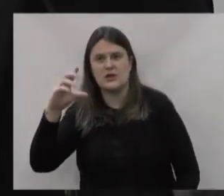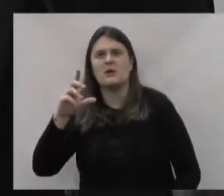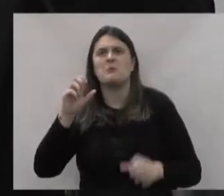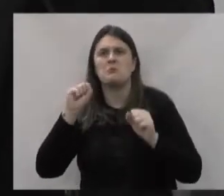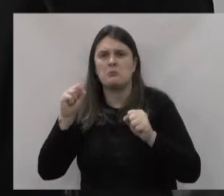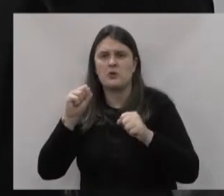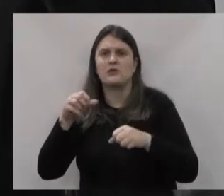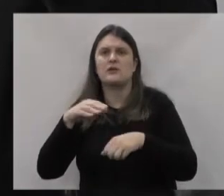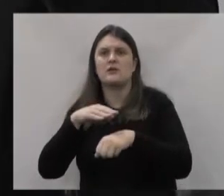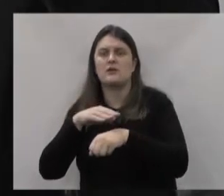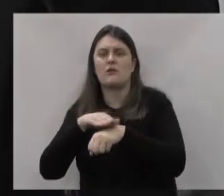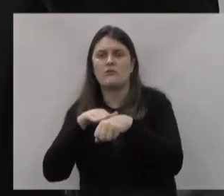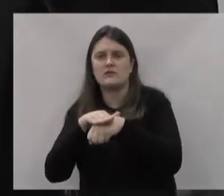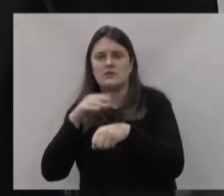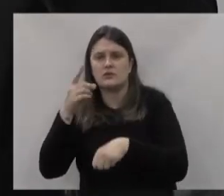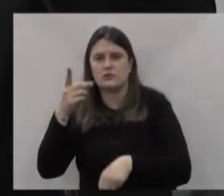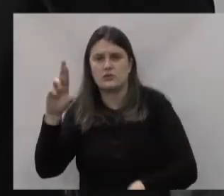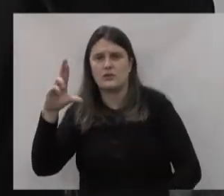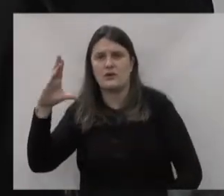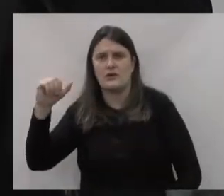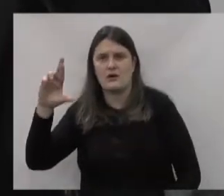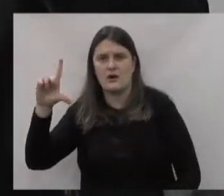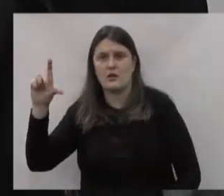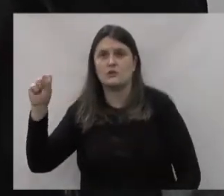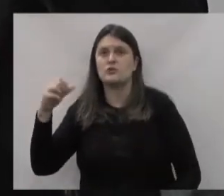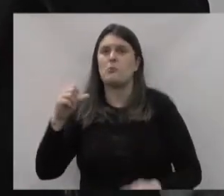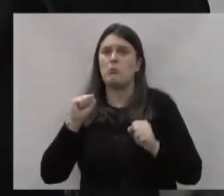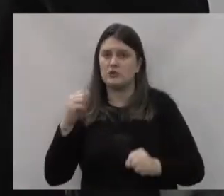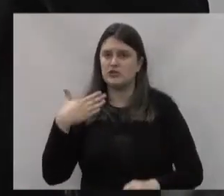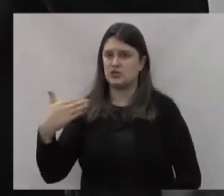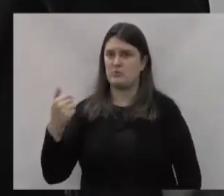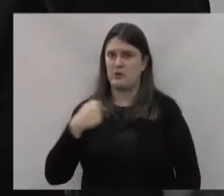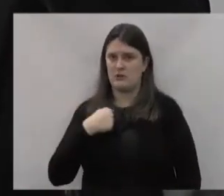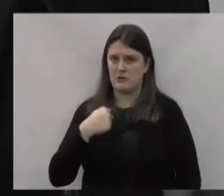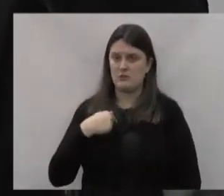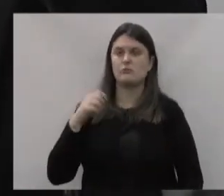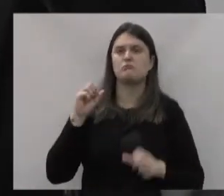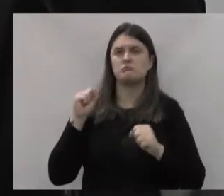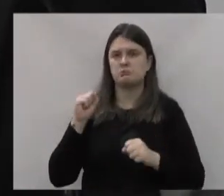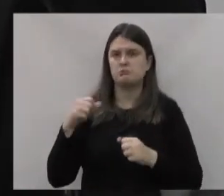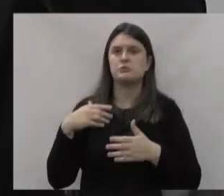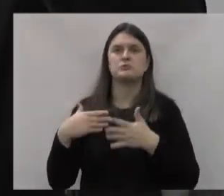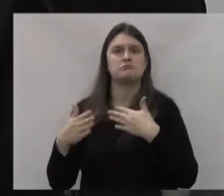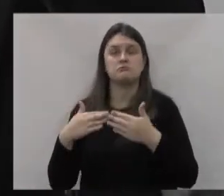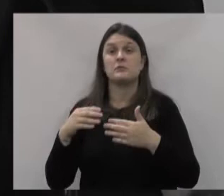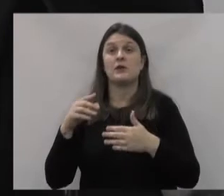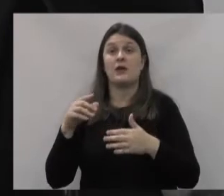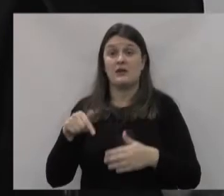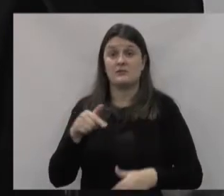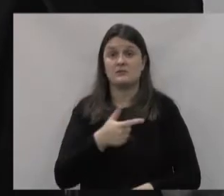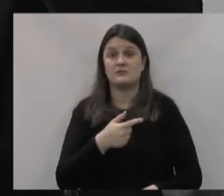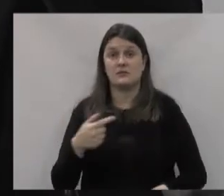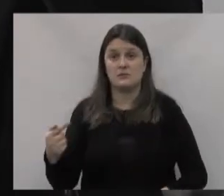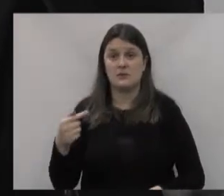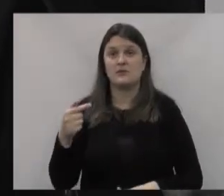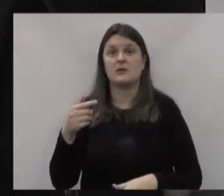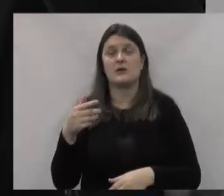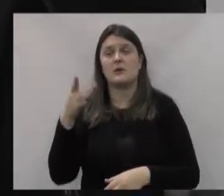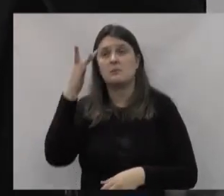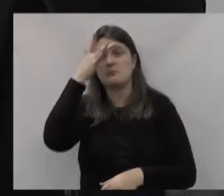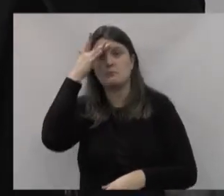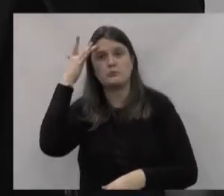pode procurar o Dr. Carlos, pode me procurar qualquer um do Sejusc. Nós tivemos essa semana um caso que